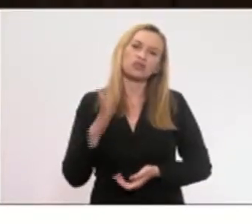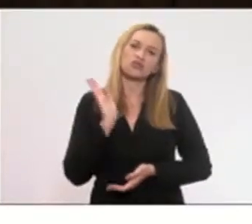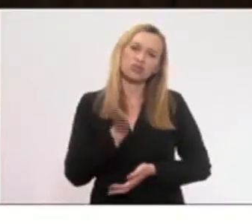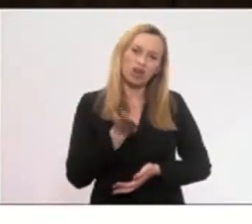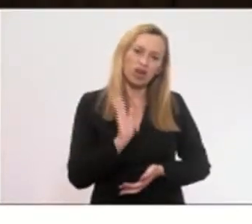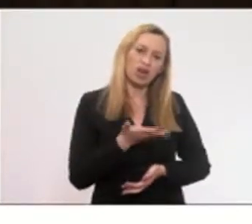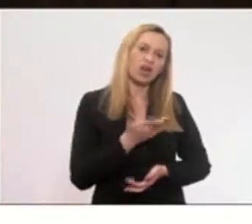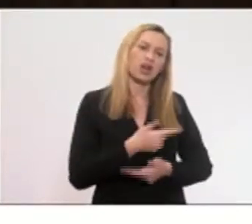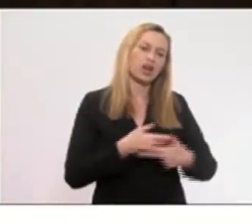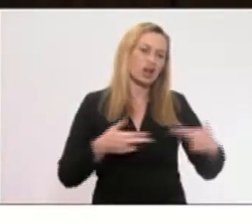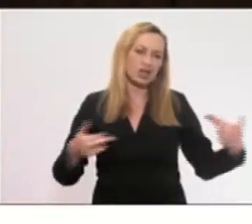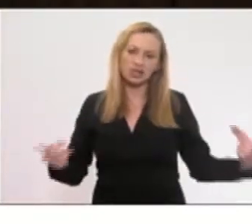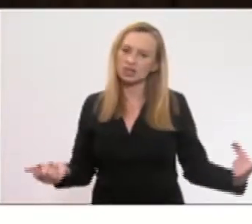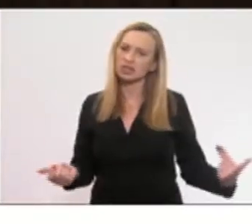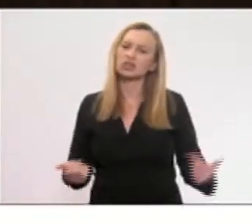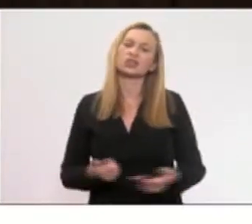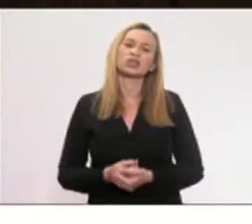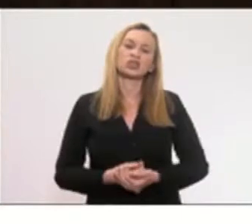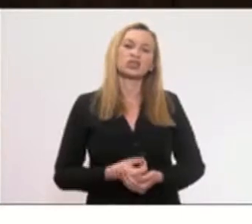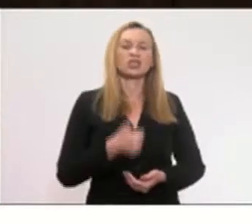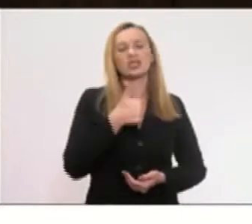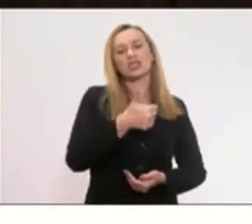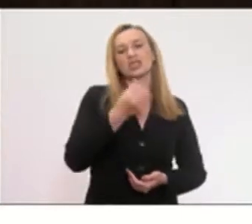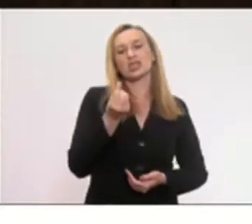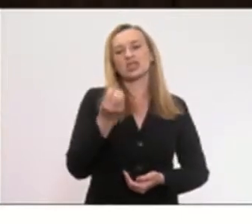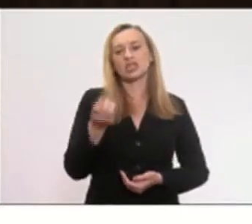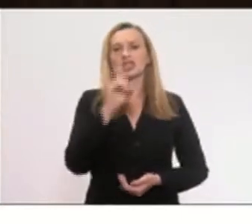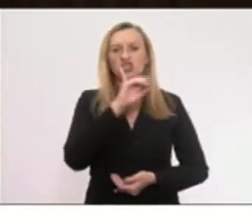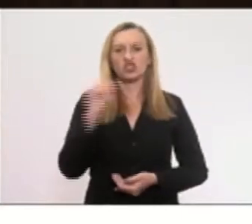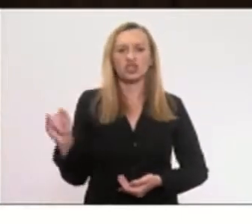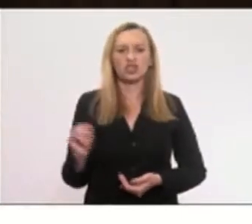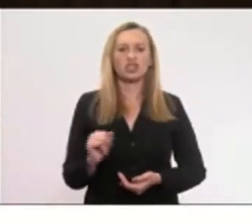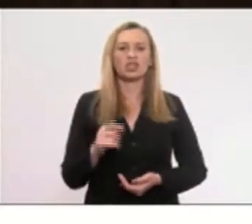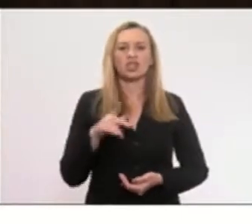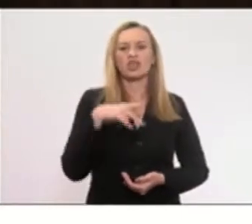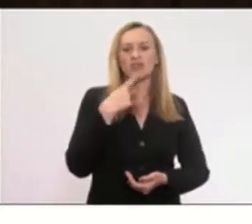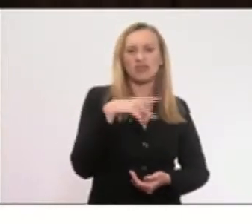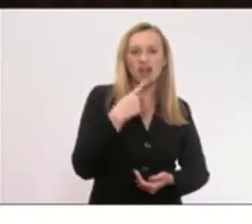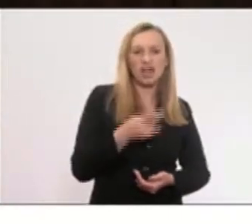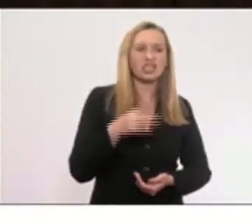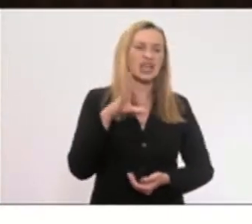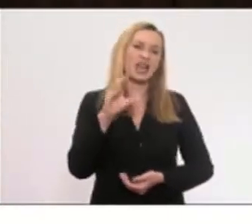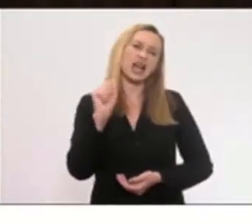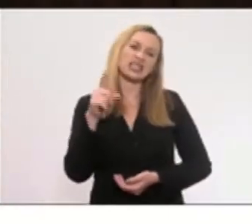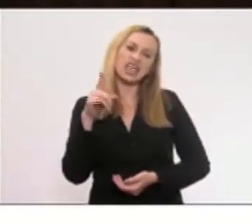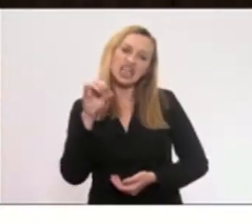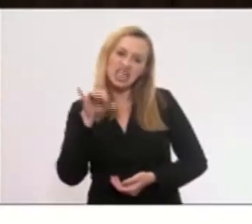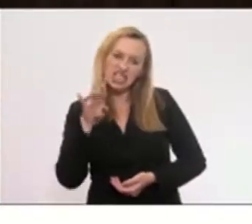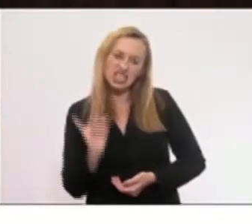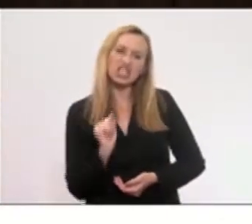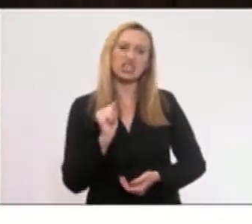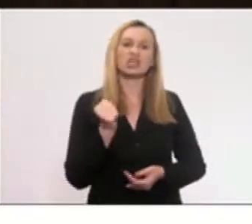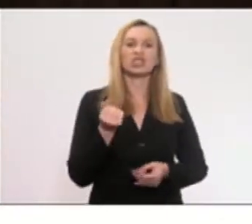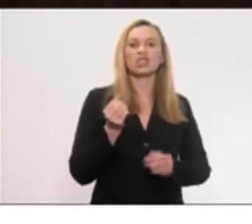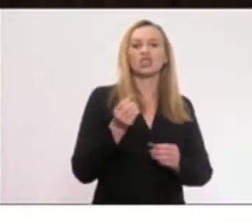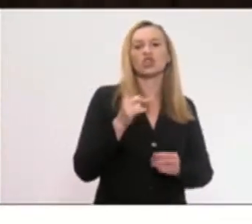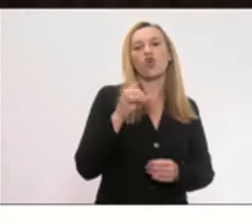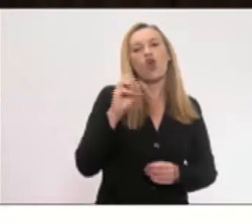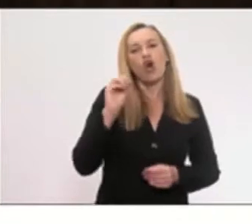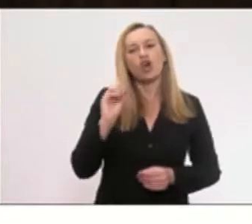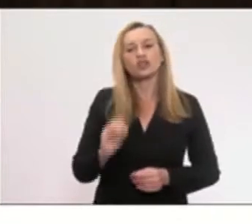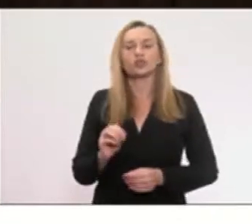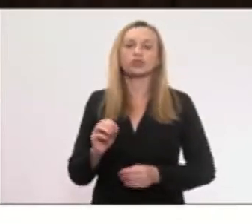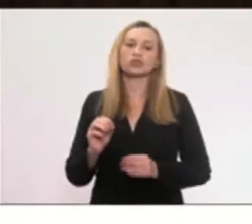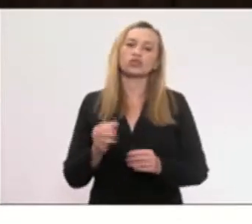amealhados nesses pouco mais de 160 dias. Sem falar de cadeirinha, de códigos de